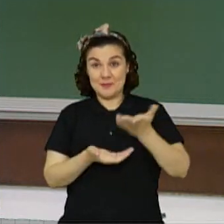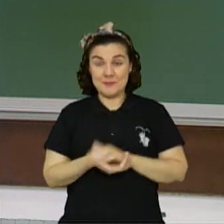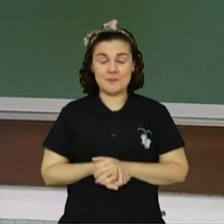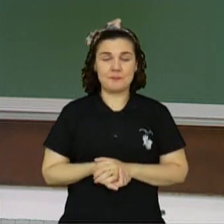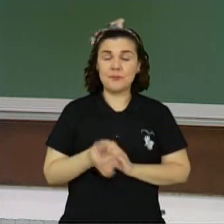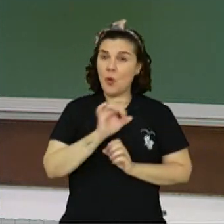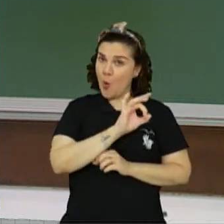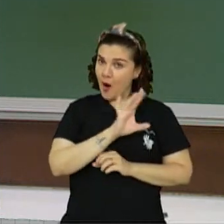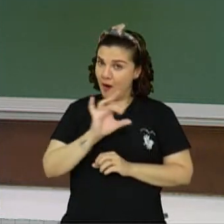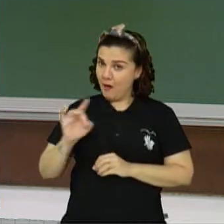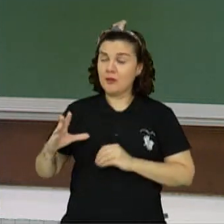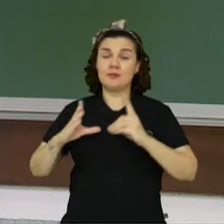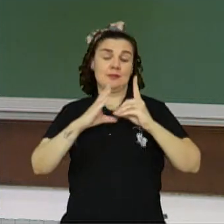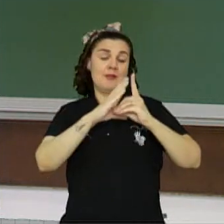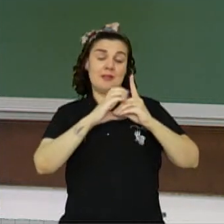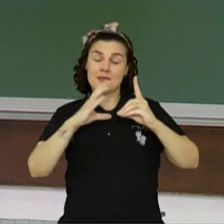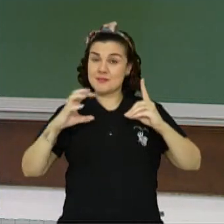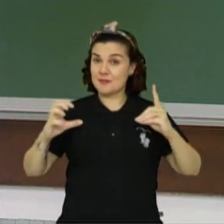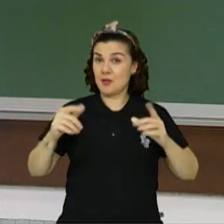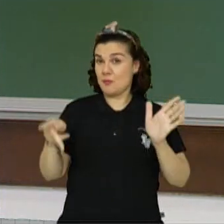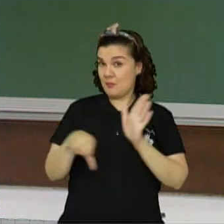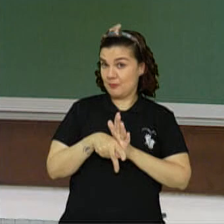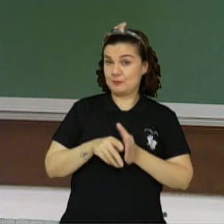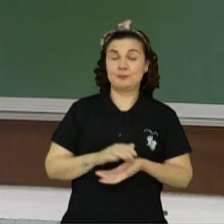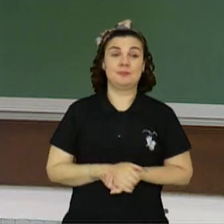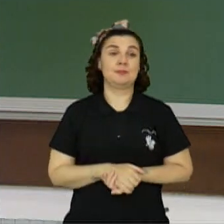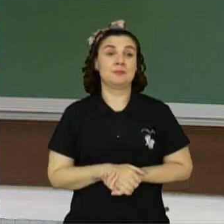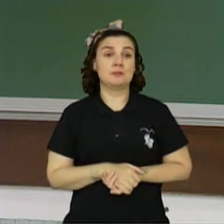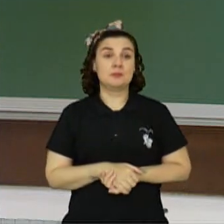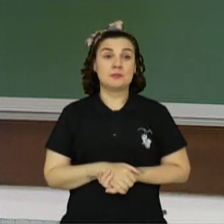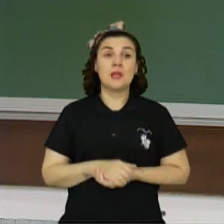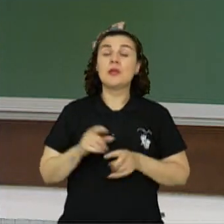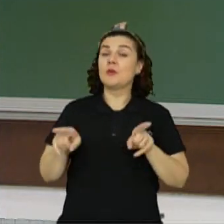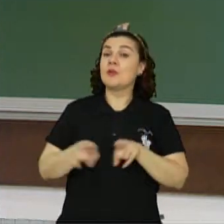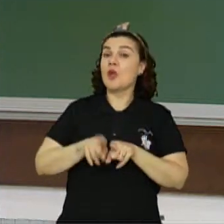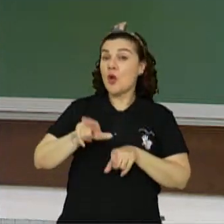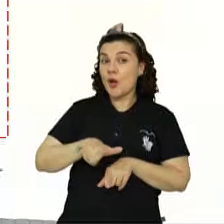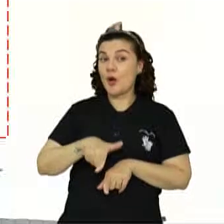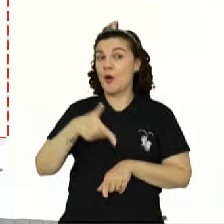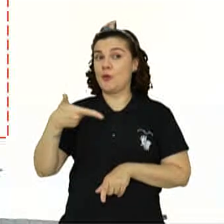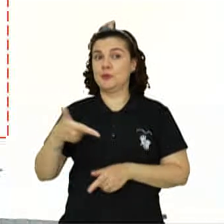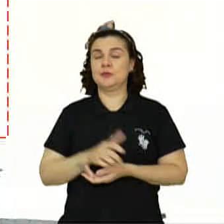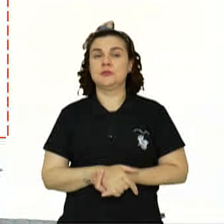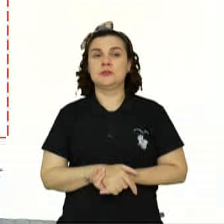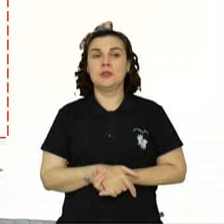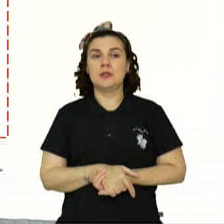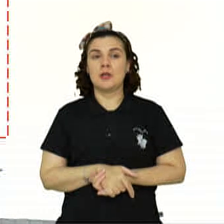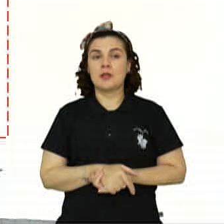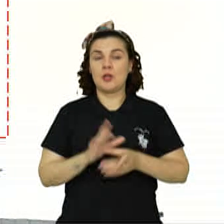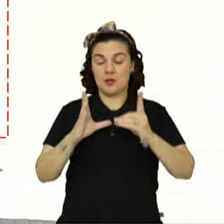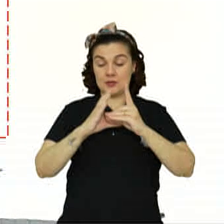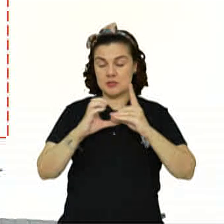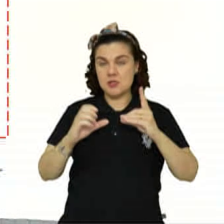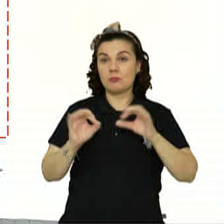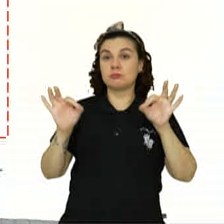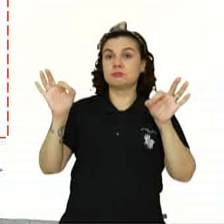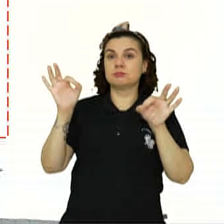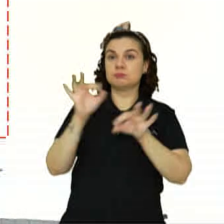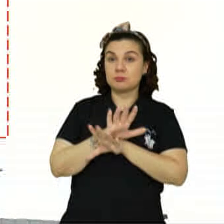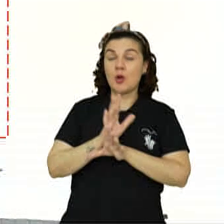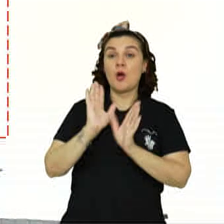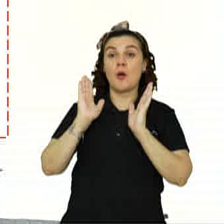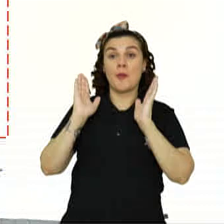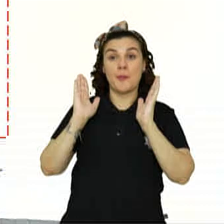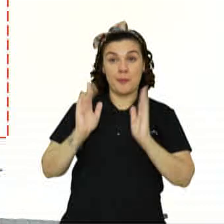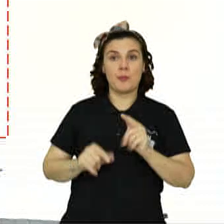sua densidade própria. E é nesse sentido que nós temos outro tipo aqui, ó. Densidade absoluta é a